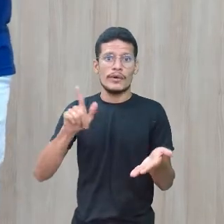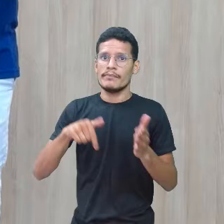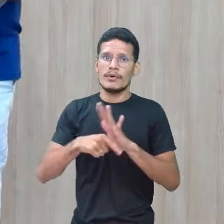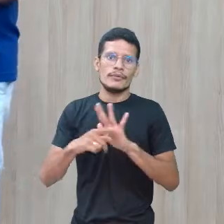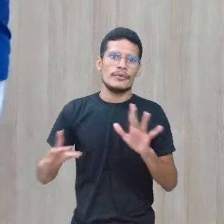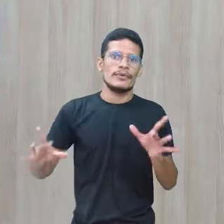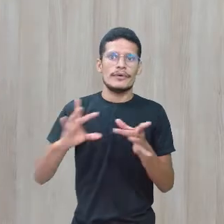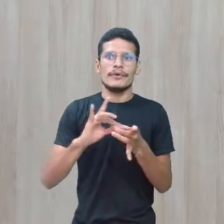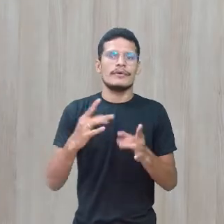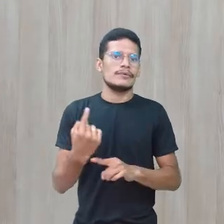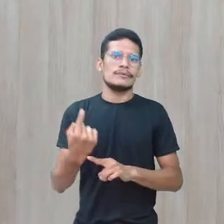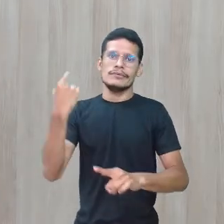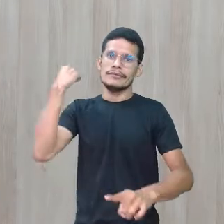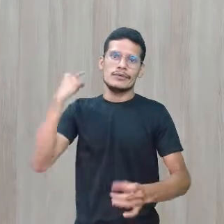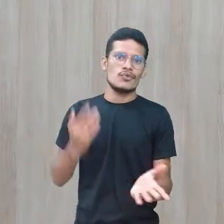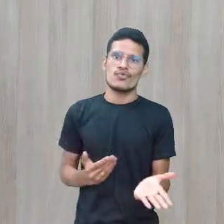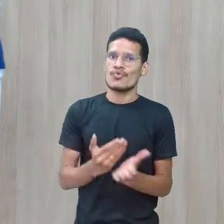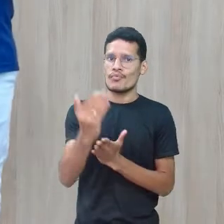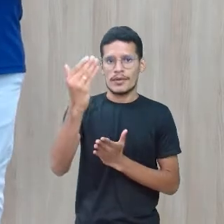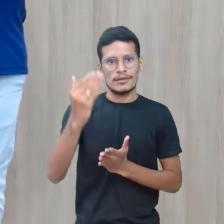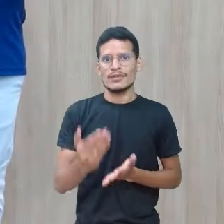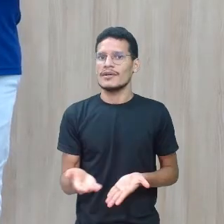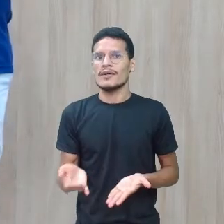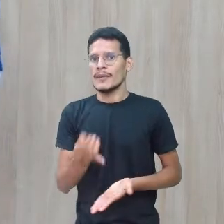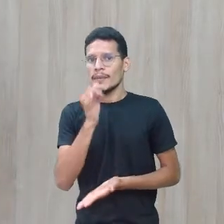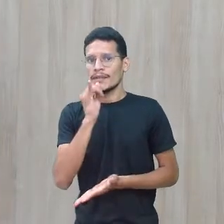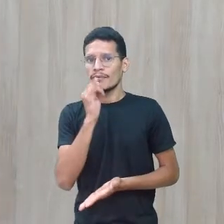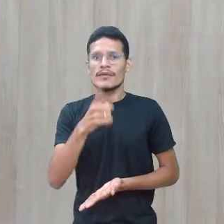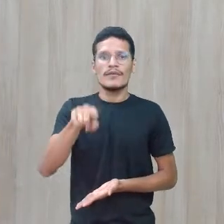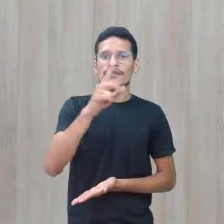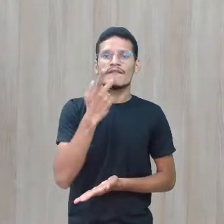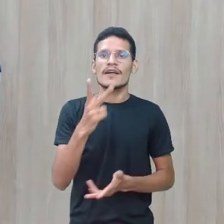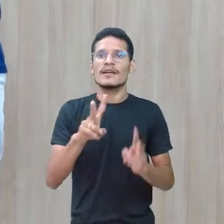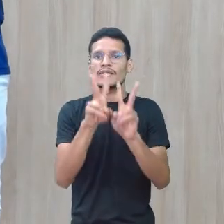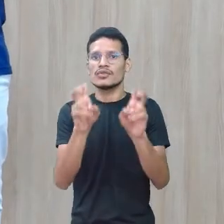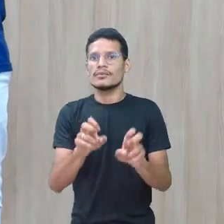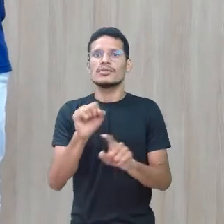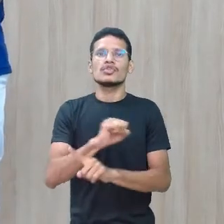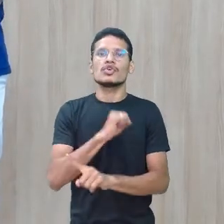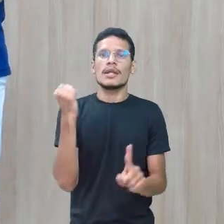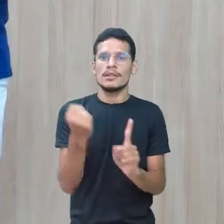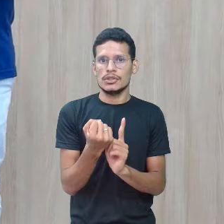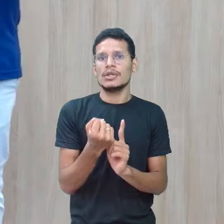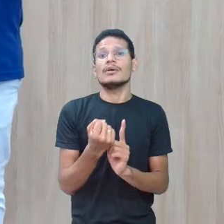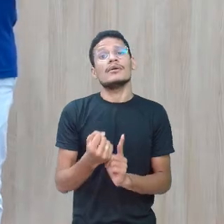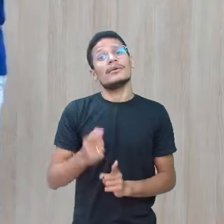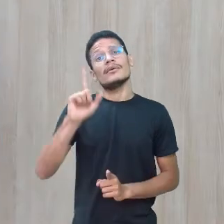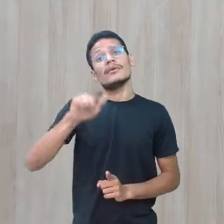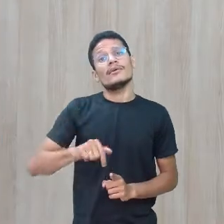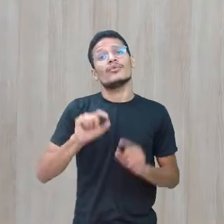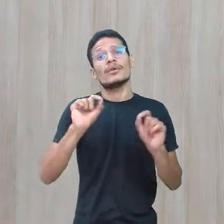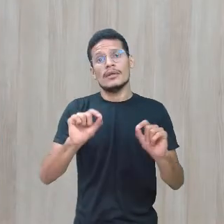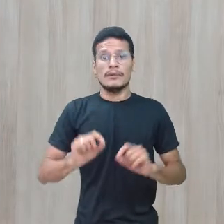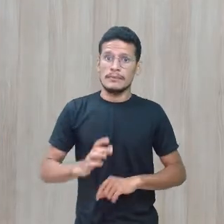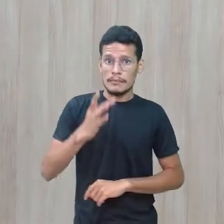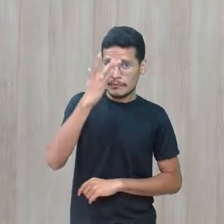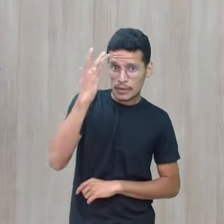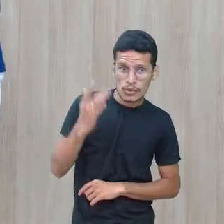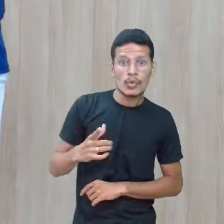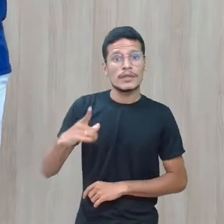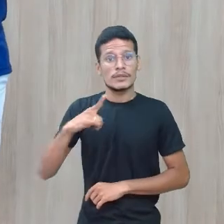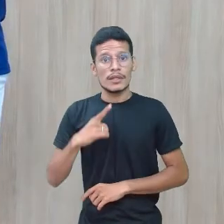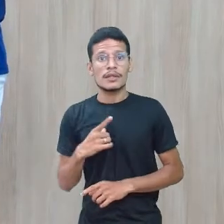muito ligado a essa ideia inicial. Então, hoje, quando você vê alguém se intitulando socialista, geralmente é uma pessoa que está muito